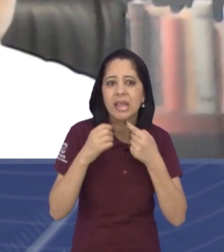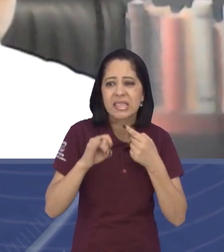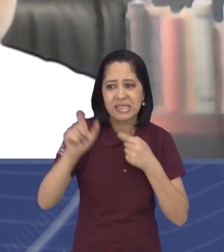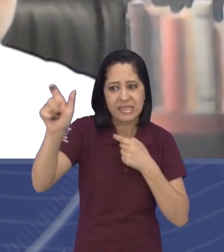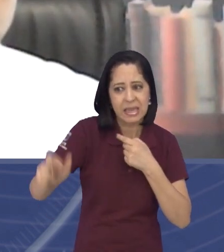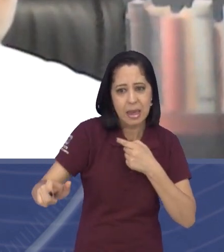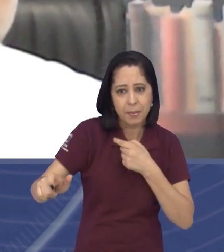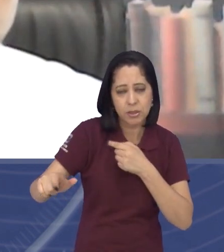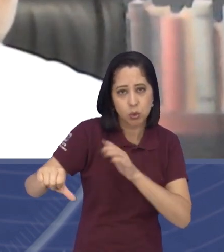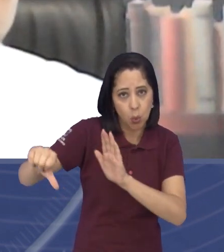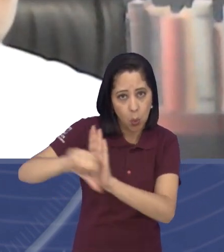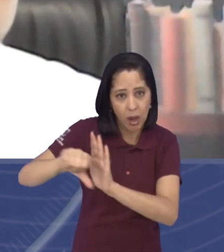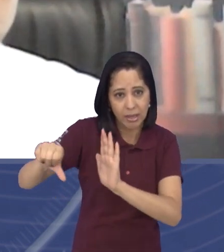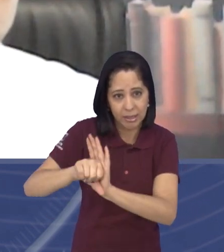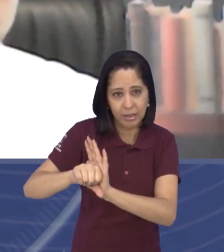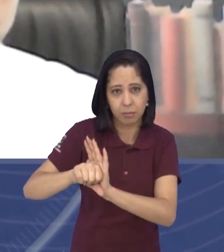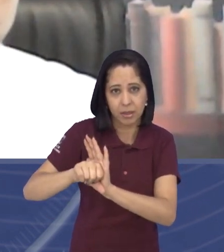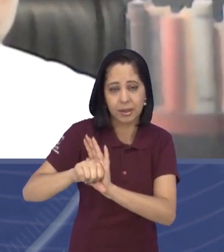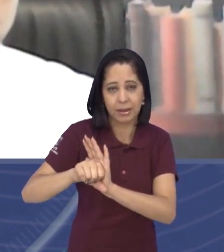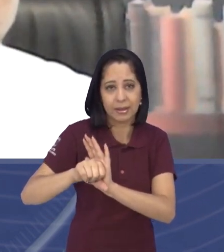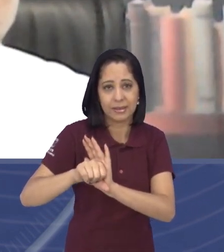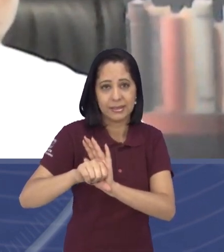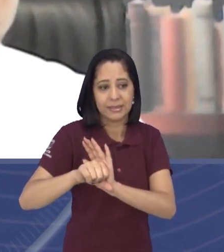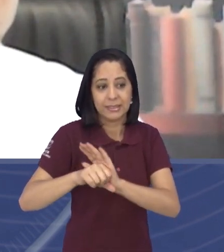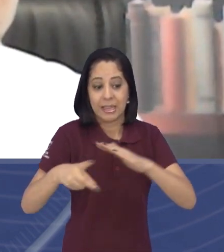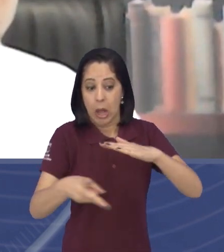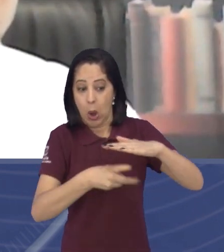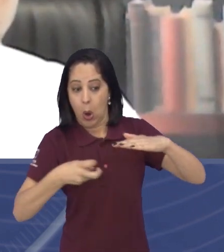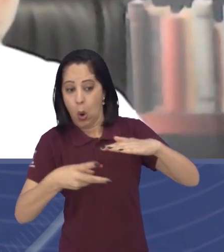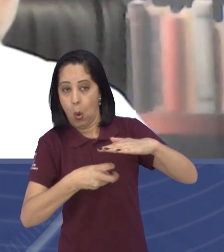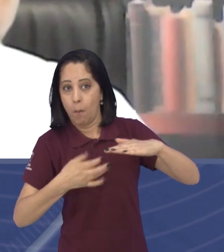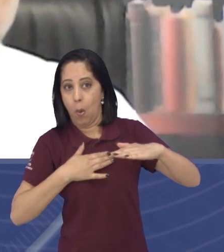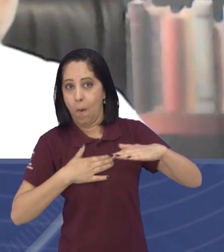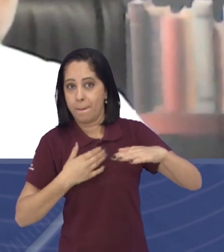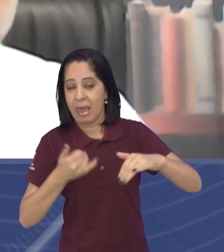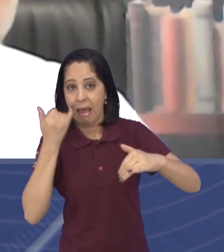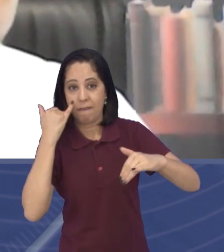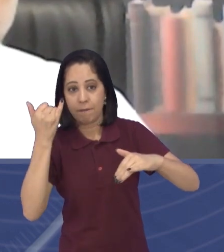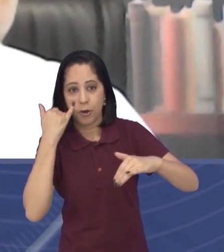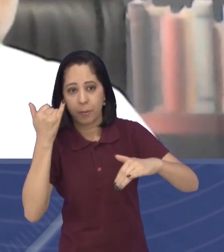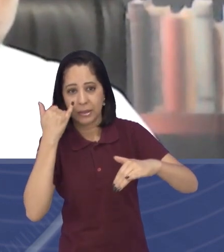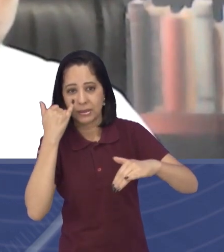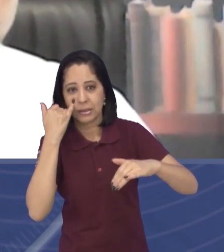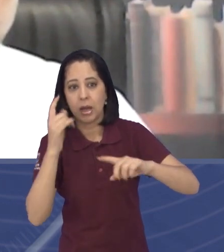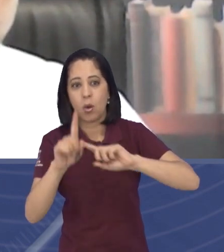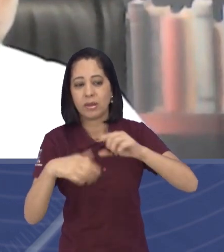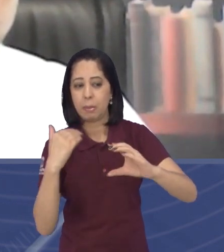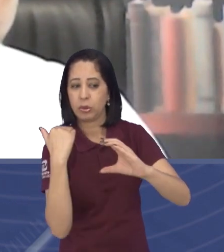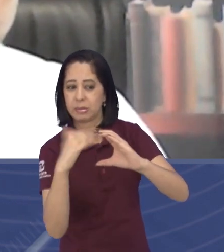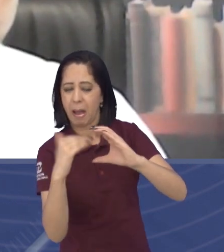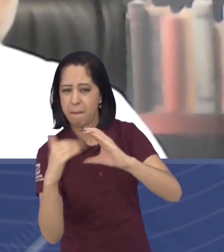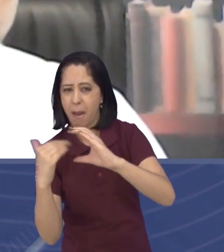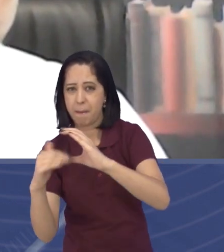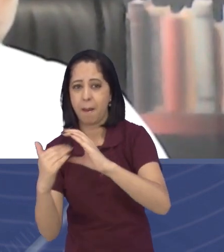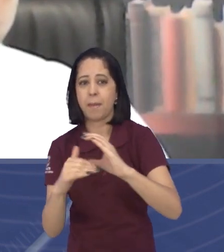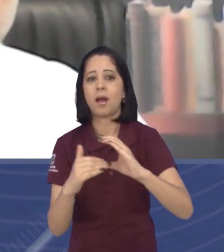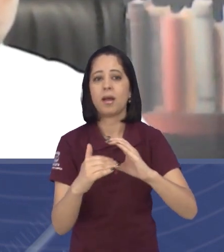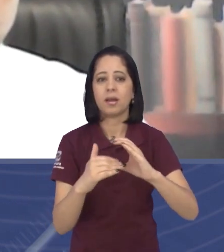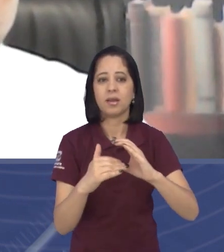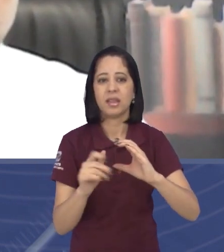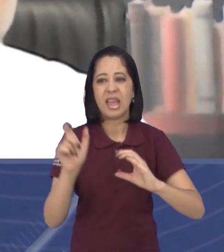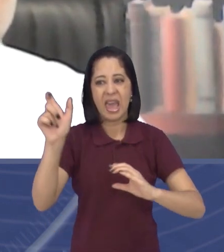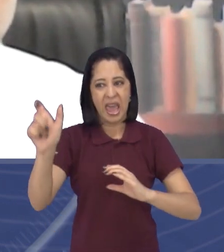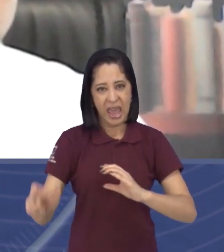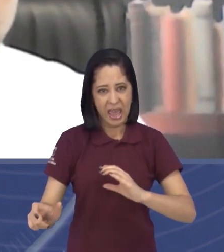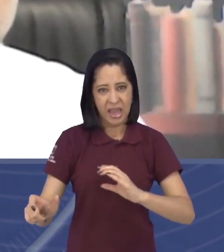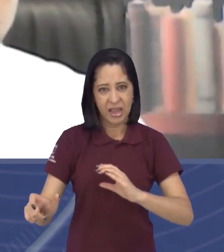teve acesso aos meus dados, mandou mensagem para alguém, por exemplo, teve acesso a aplicativos de bancos, né? Ele fica